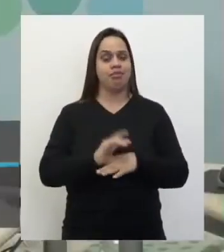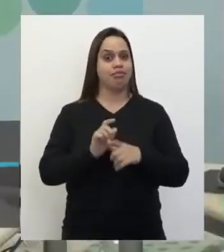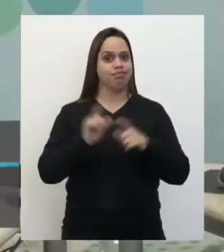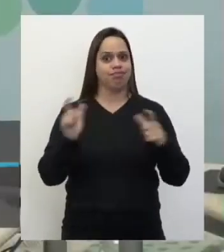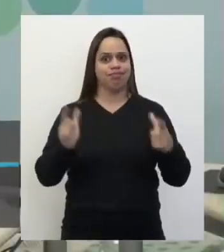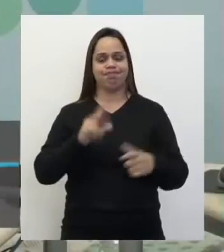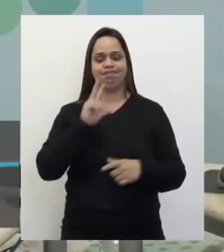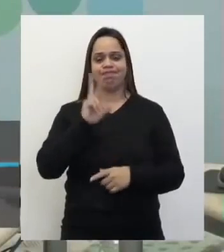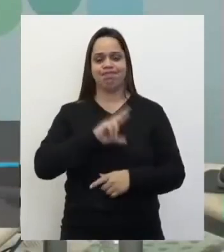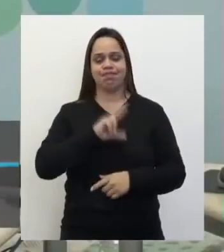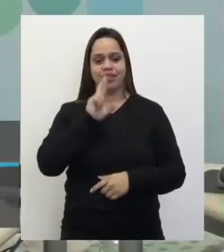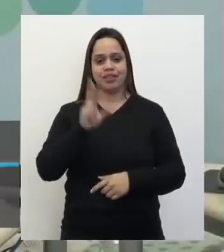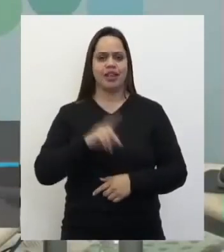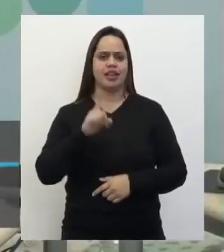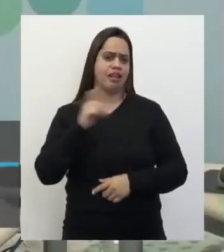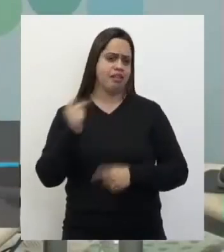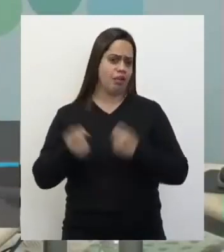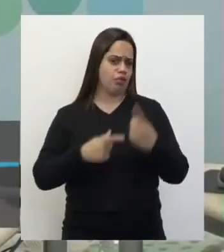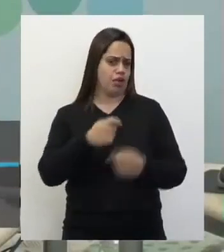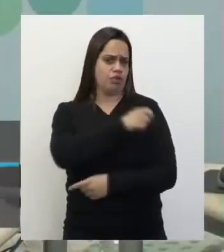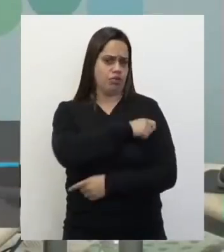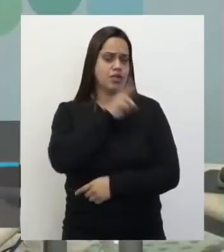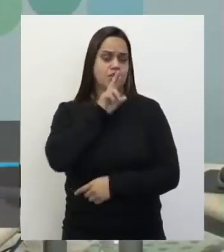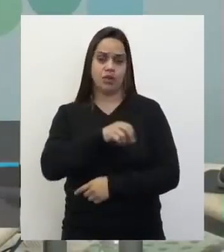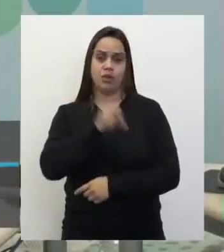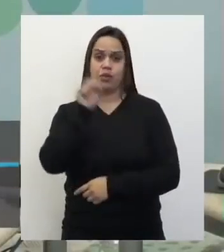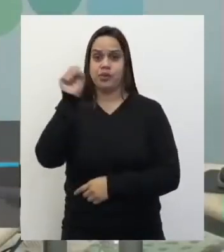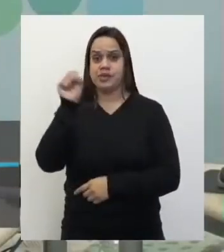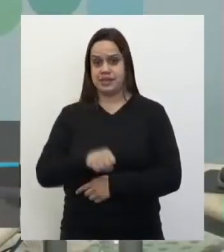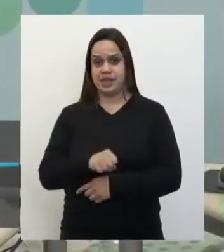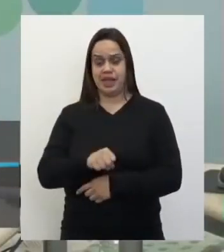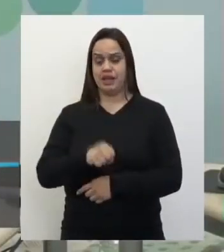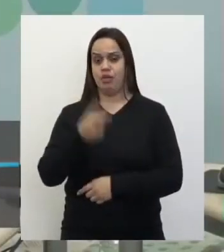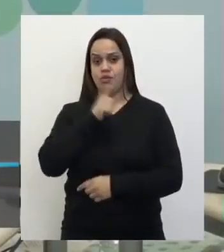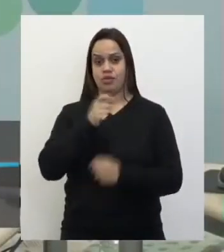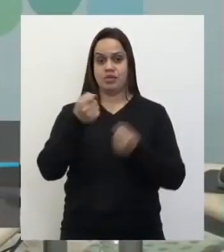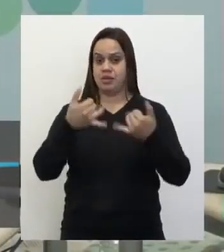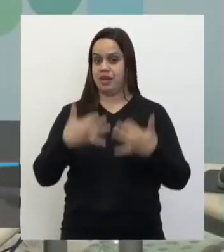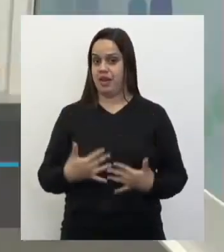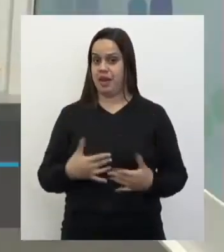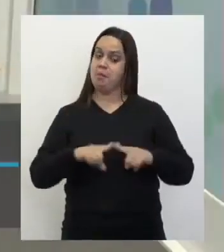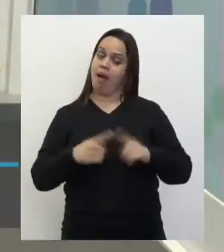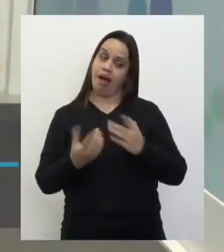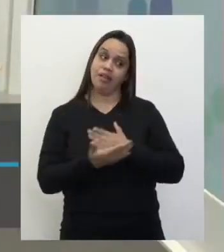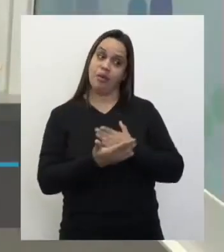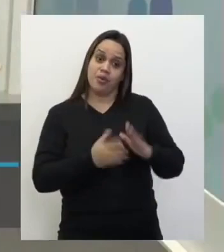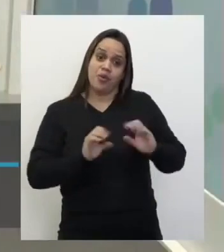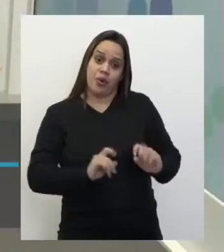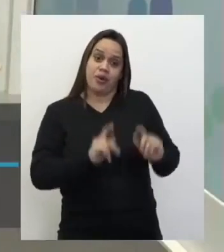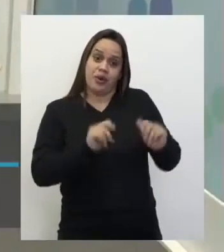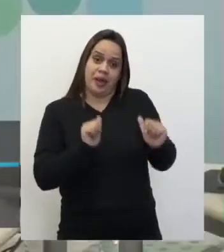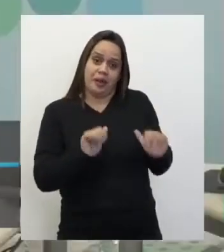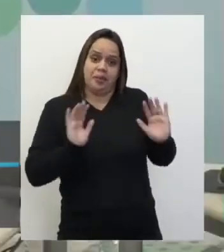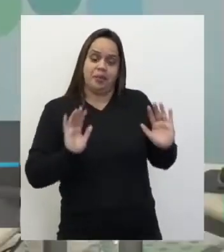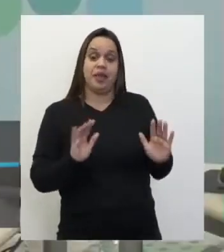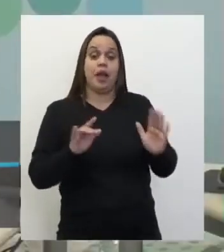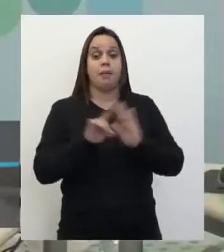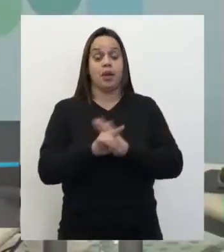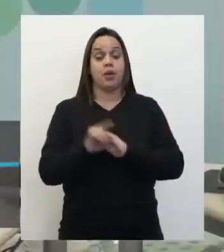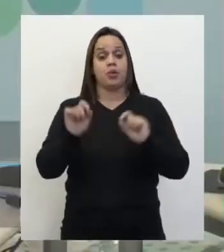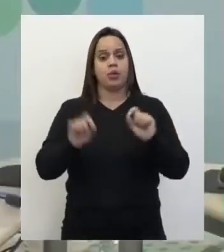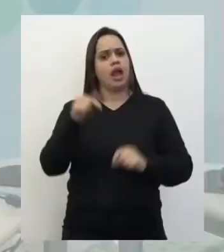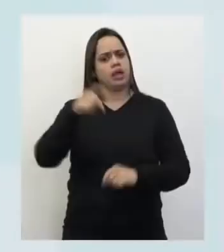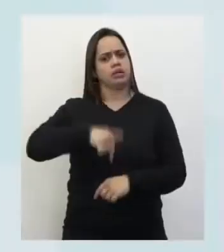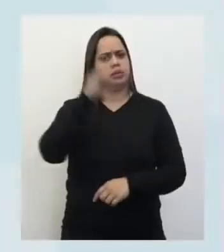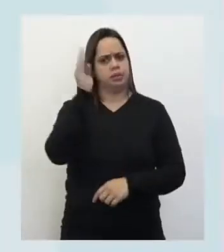alguns alunos que ficaram só no sim, né? Não conseguiram aí progredir. Já é um ponto de partida. Mas ele já entendeu, né? Então a pergunta era, no